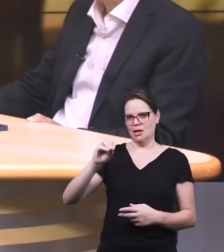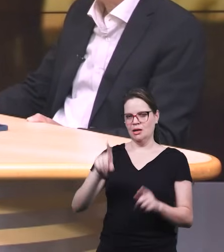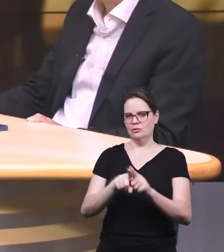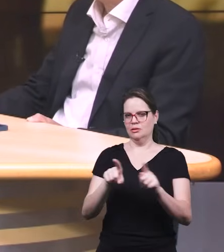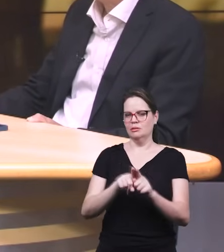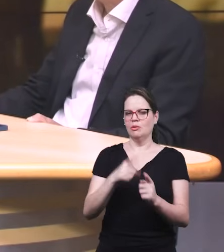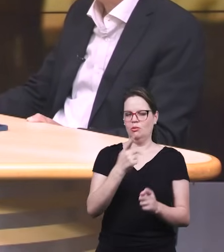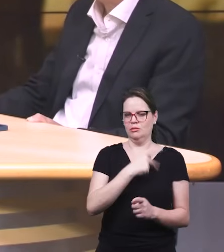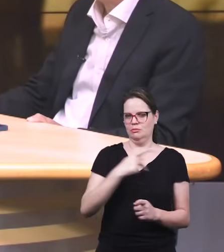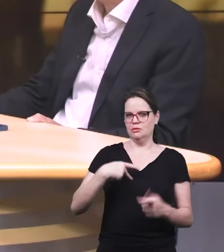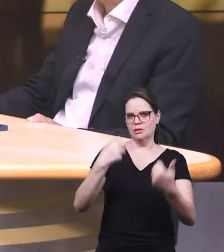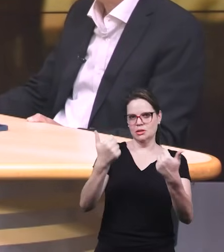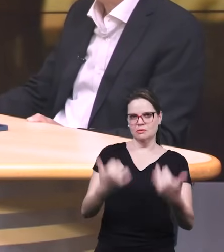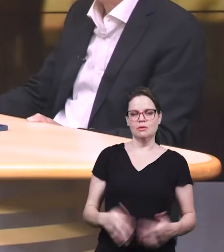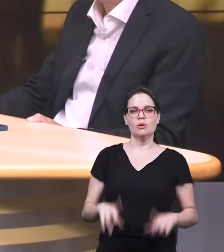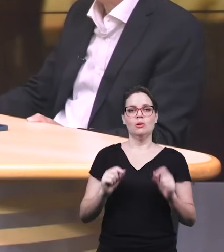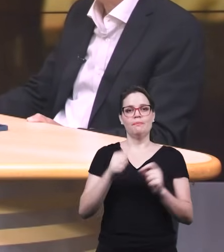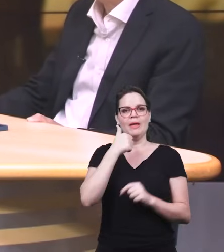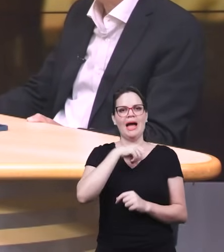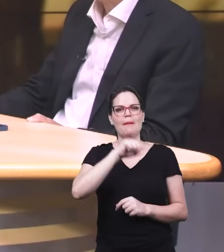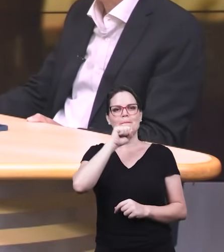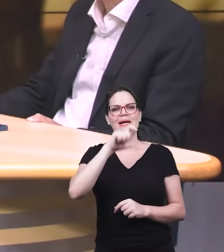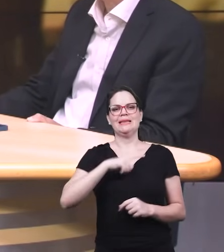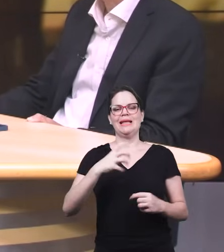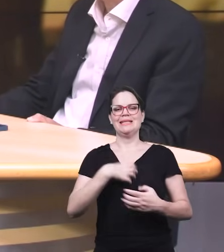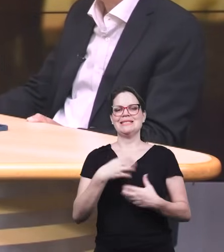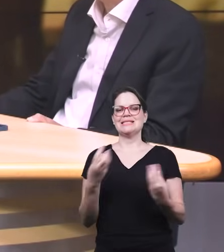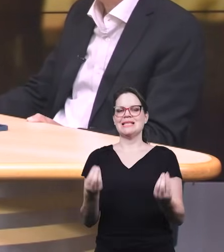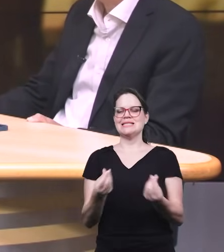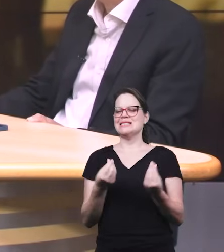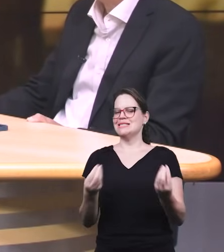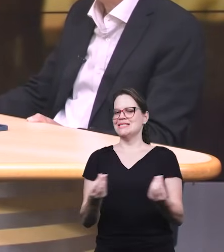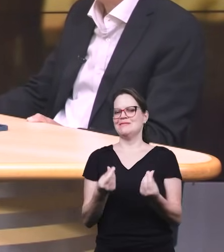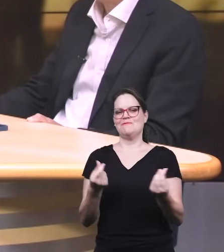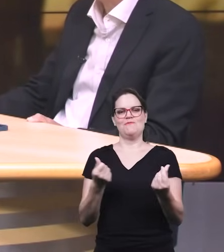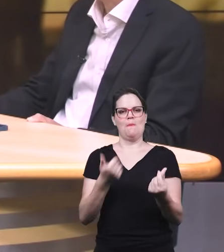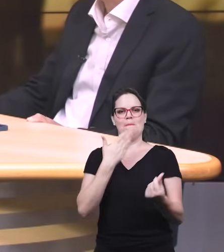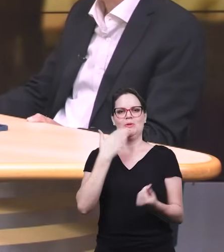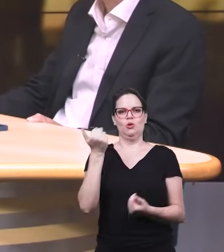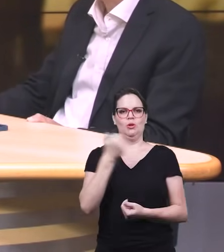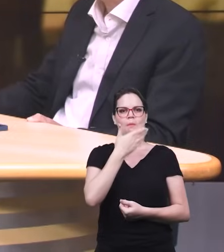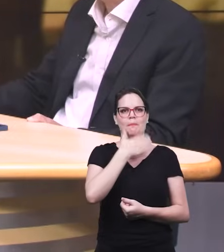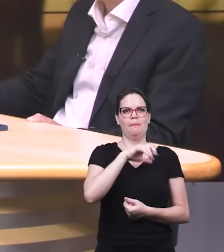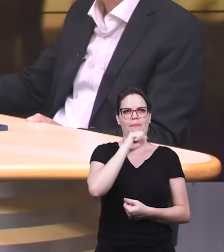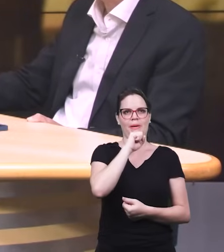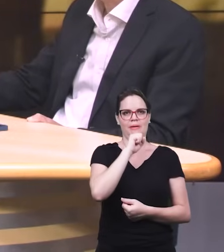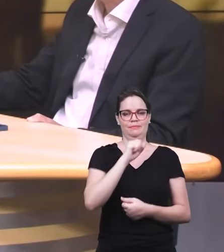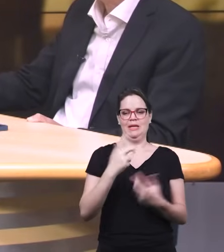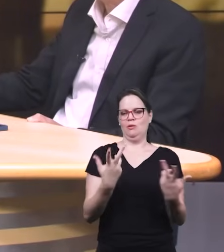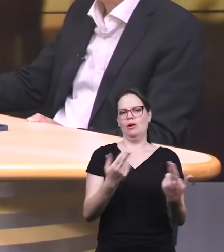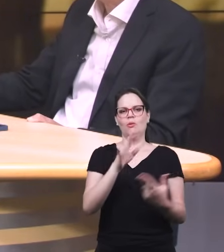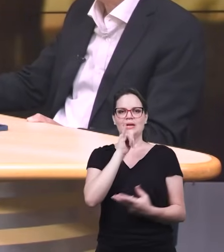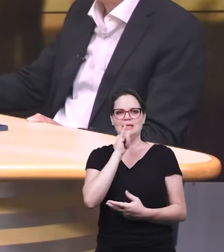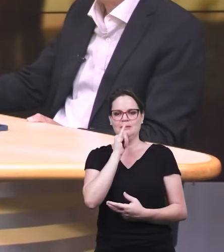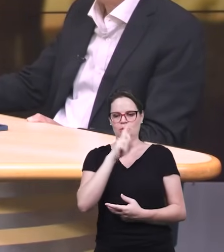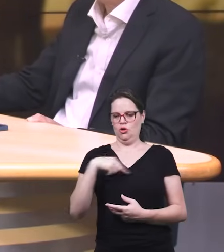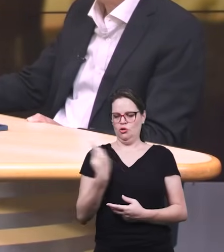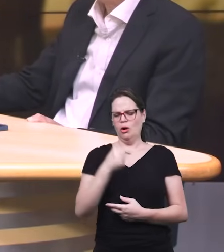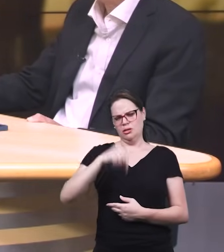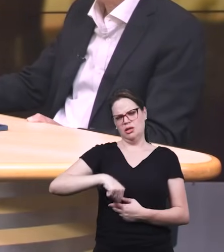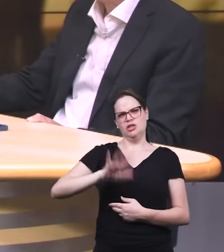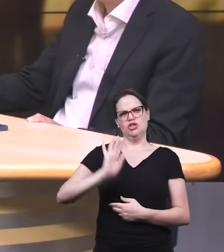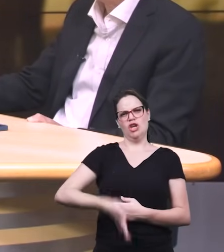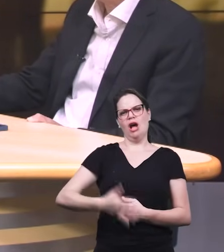ela tem uma visão que os pais não têm, né? Então, nós somos pais aqui, nós não estamos de forma nenhuma desmerecendo,